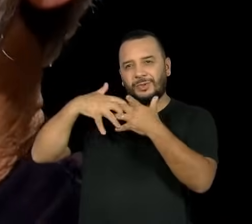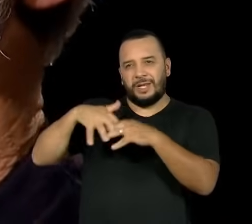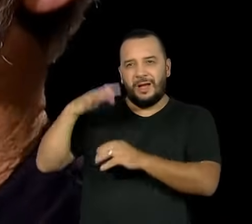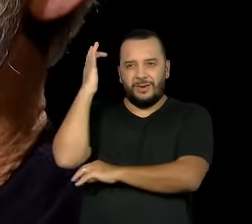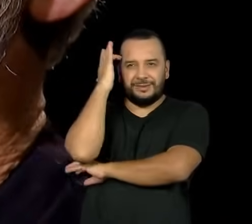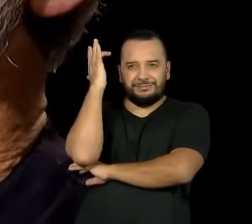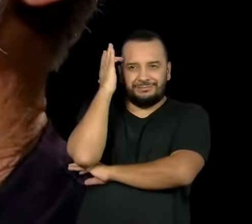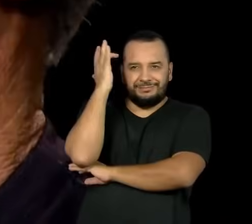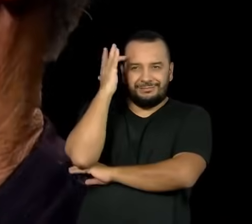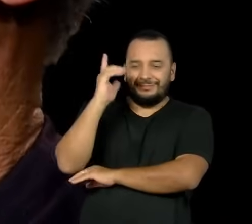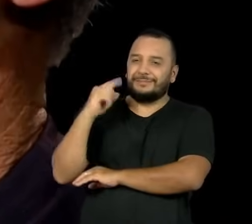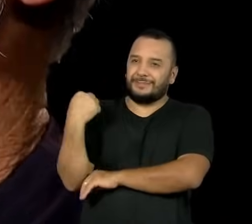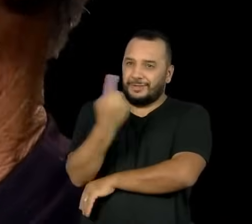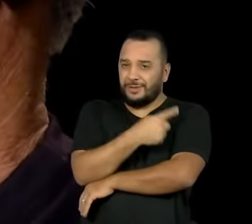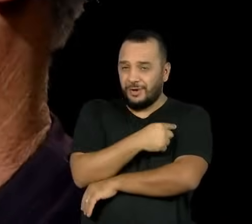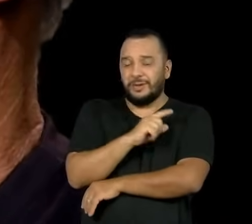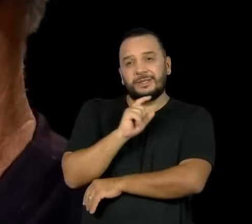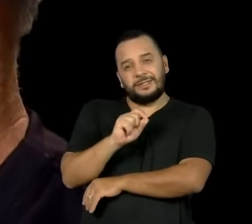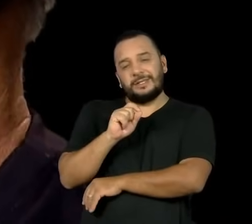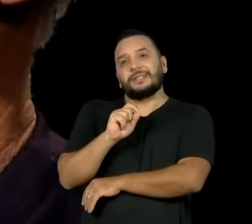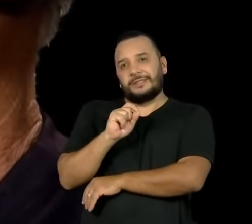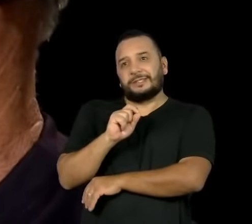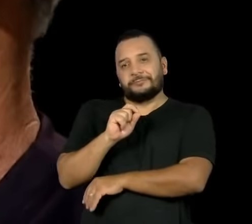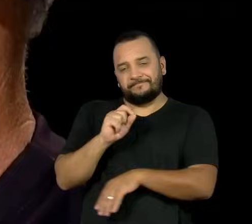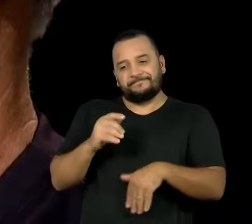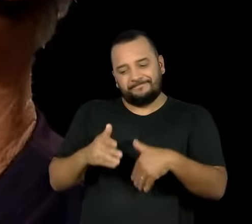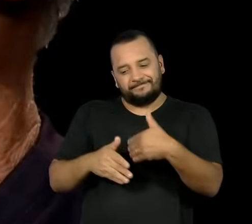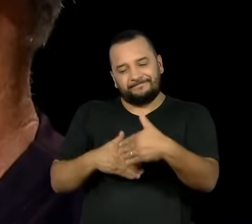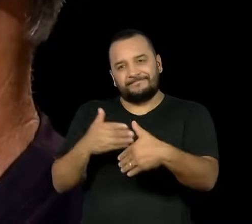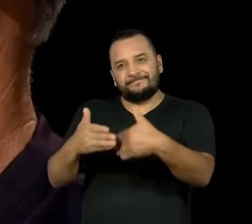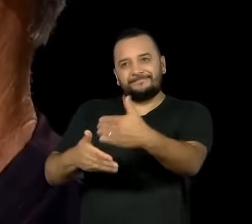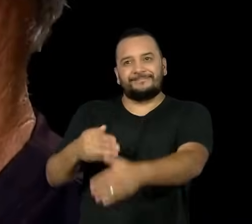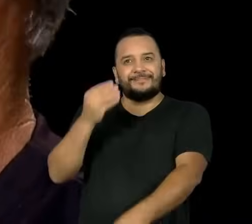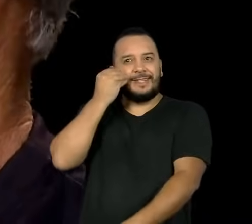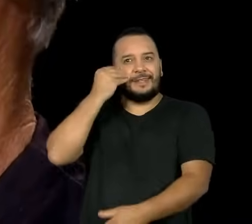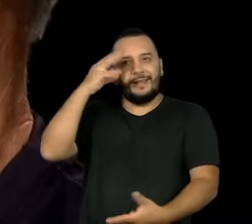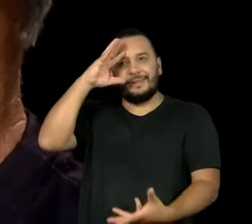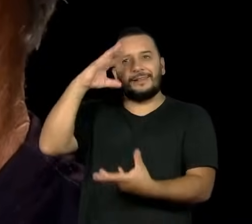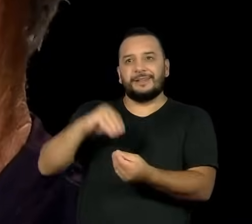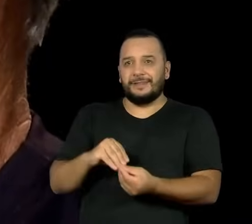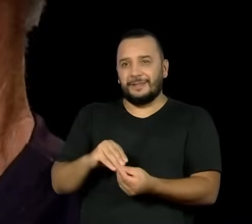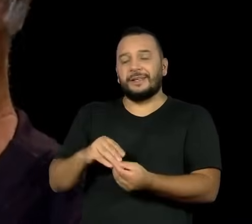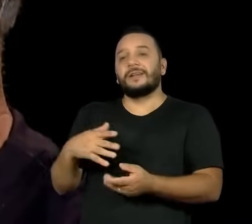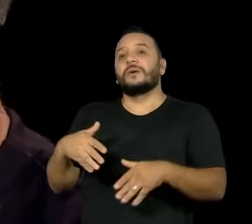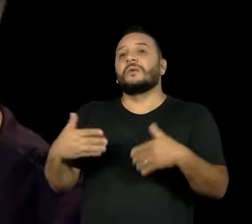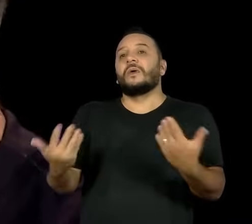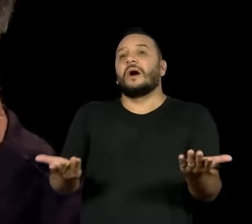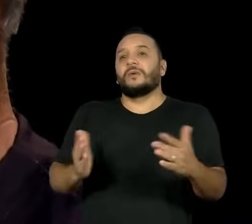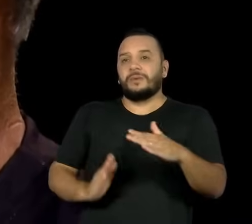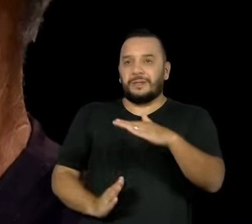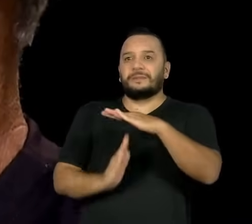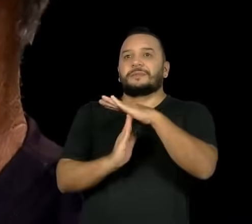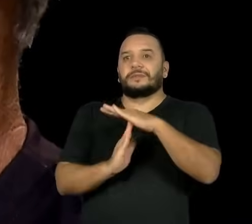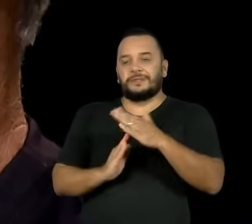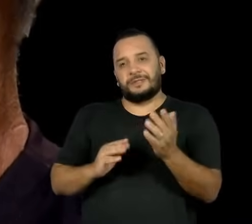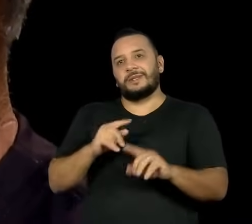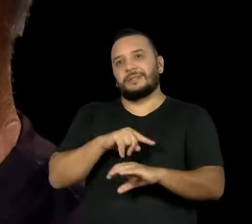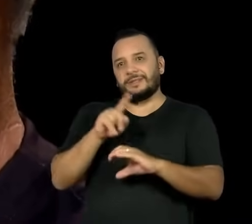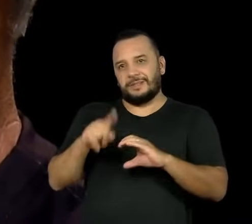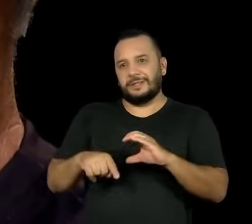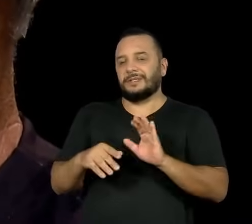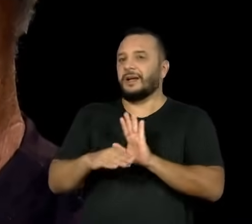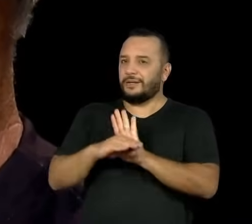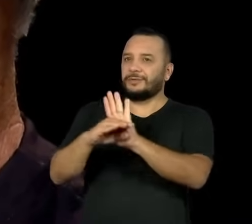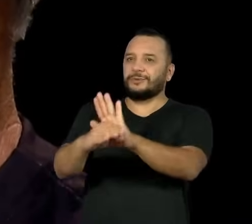a gente precisa caminhar nesse sentido de tentar entender onde estão os limites. E a ciência, de certa maneira, contribui muito